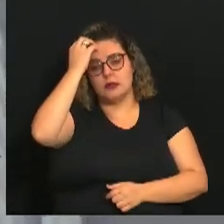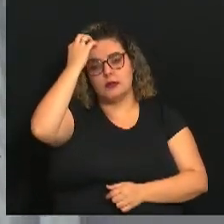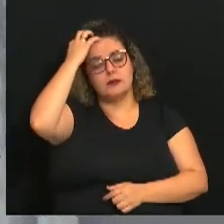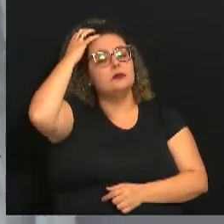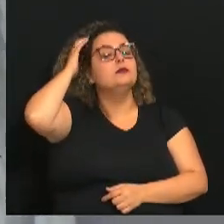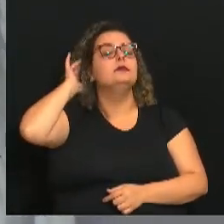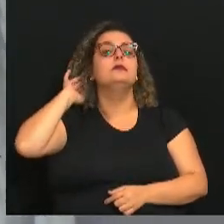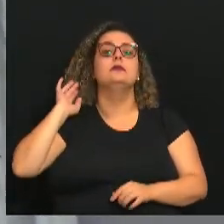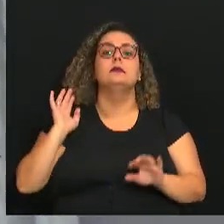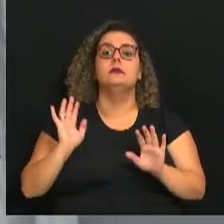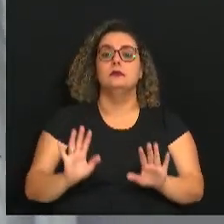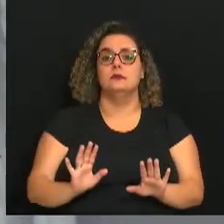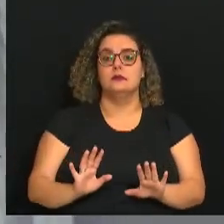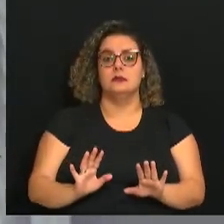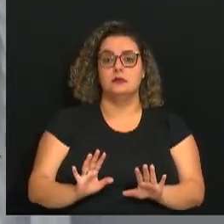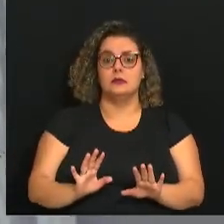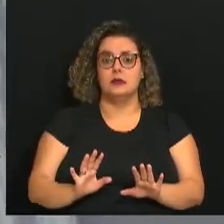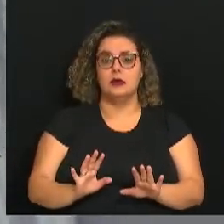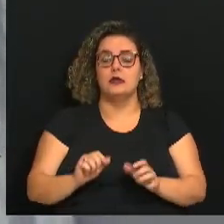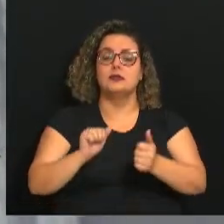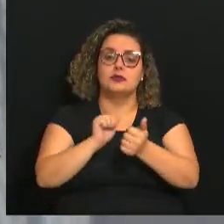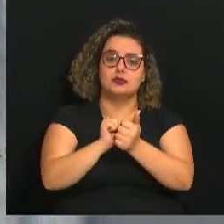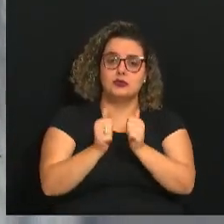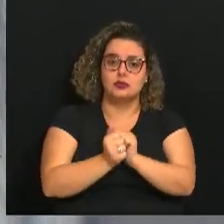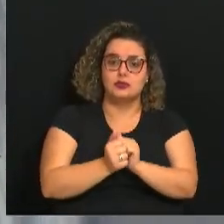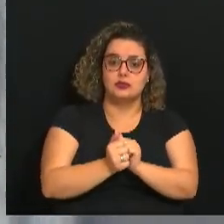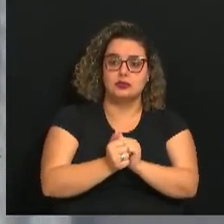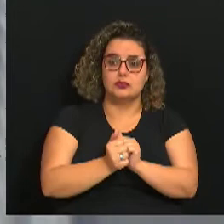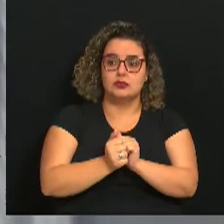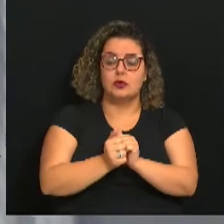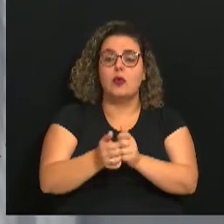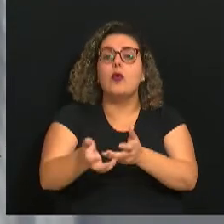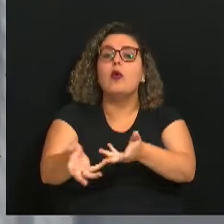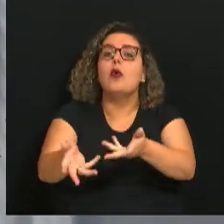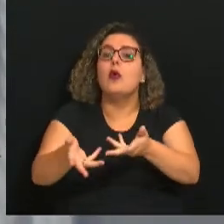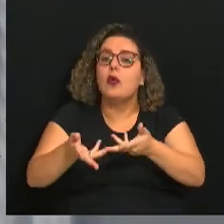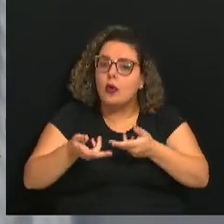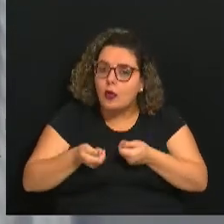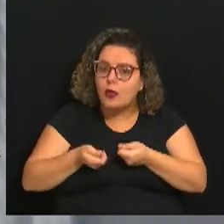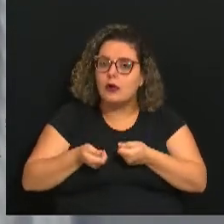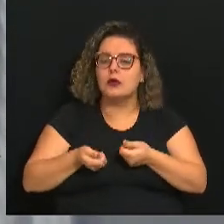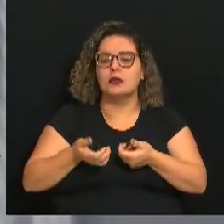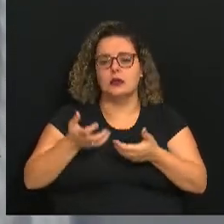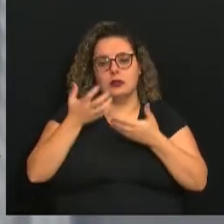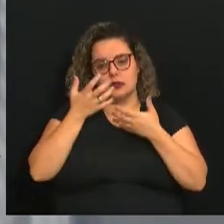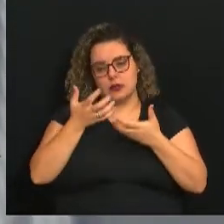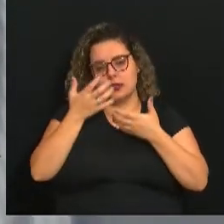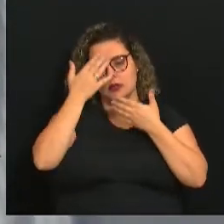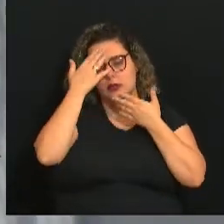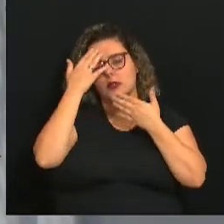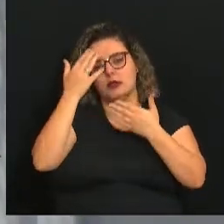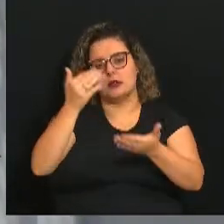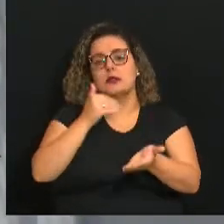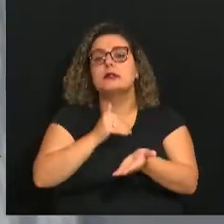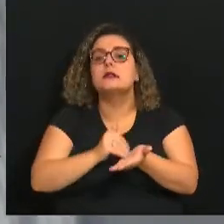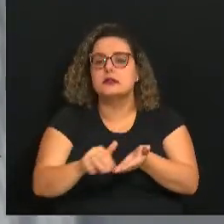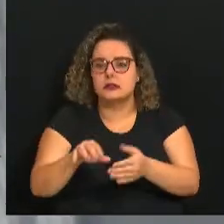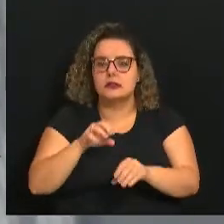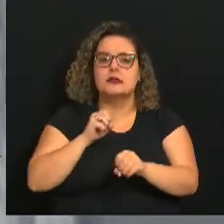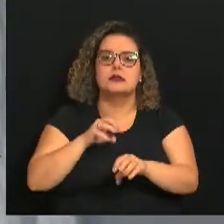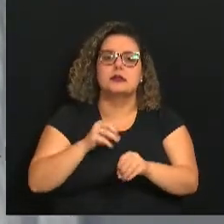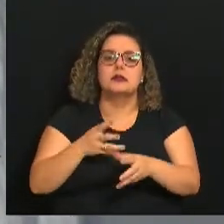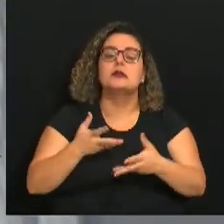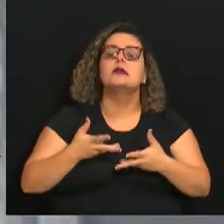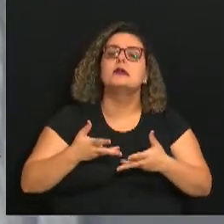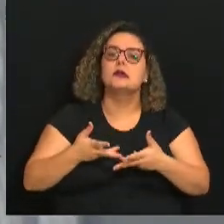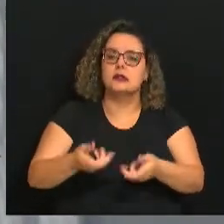seria o mais adequado o convite. E eu quero aqui agradecer à Secretaria Municipal de Educação, que aceitou o